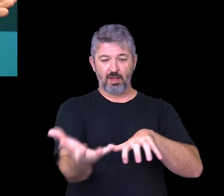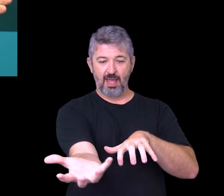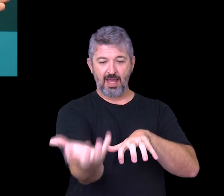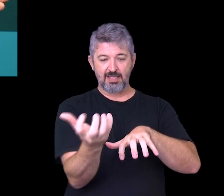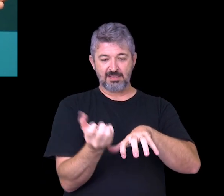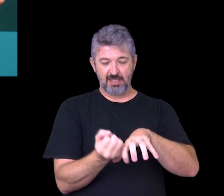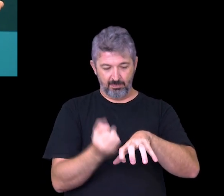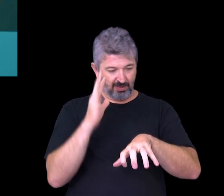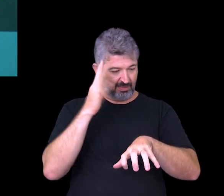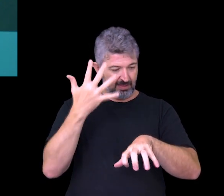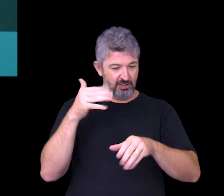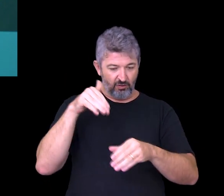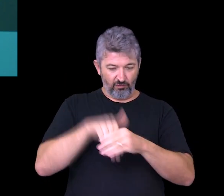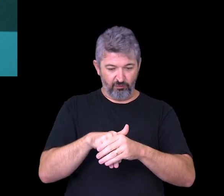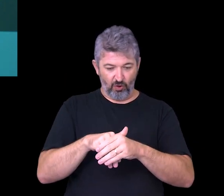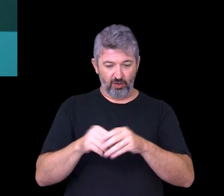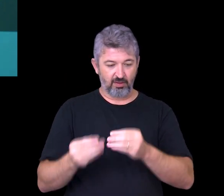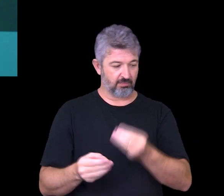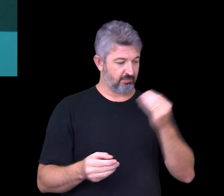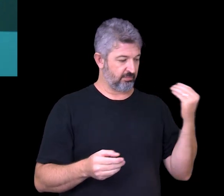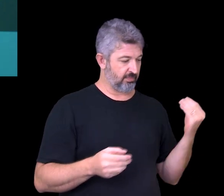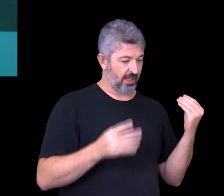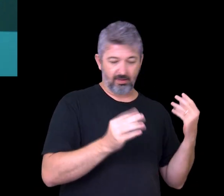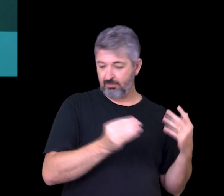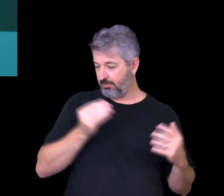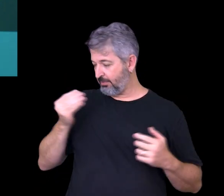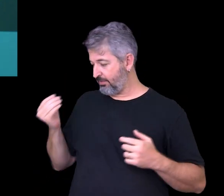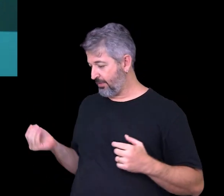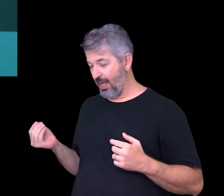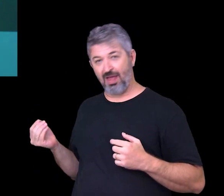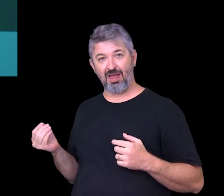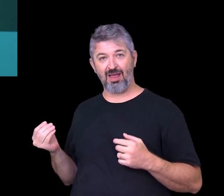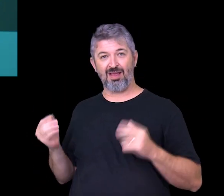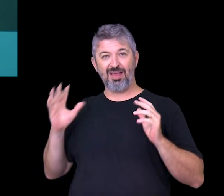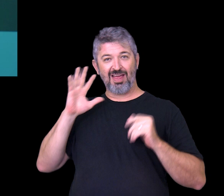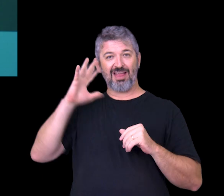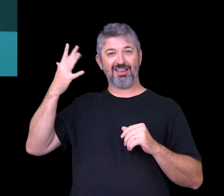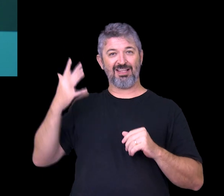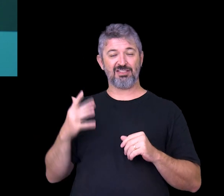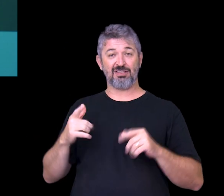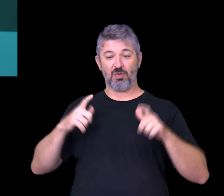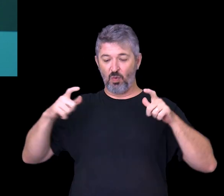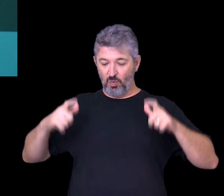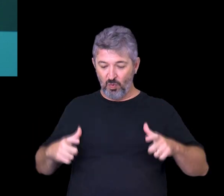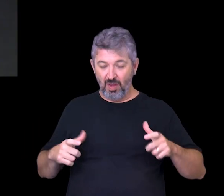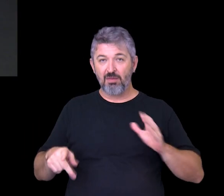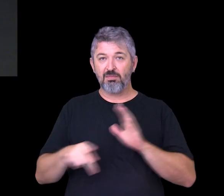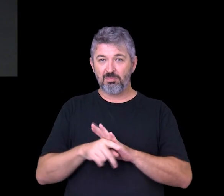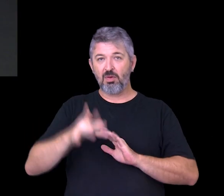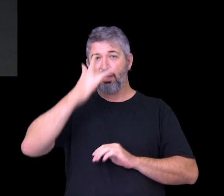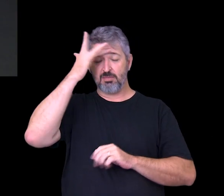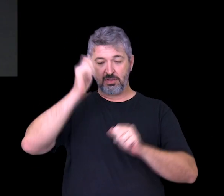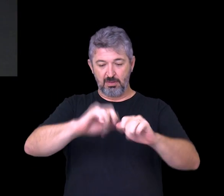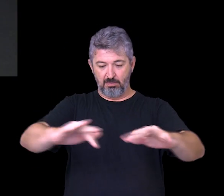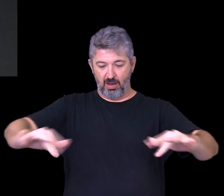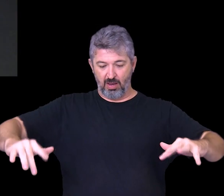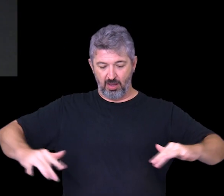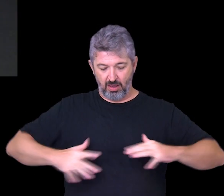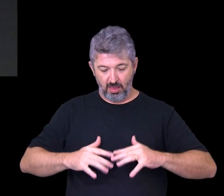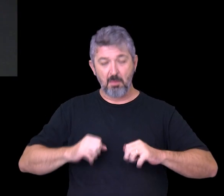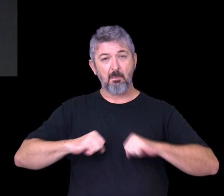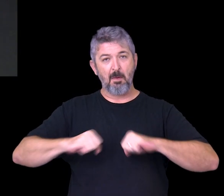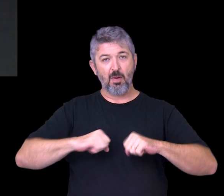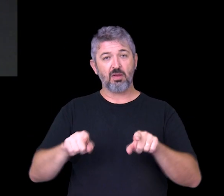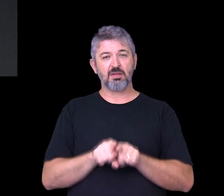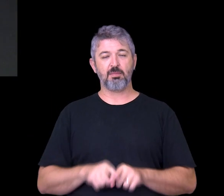o Executivo. E ali, então, tem um espaço também para as pessoas se manifestarem. Me conta um pouquinho